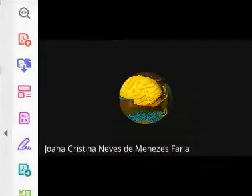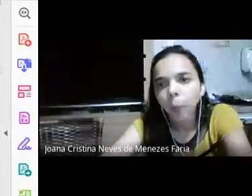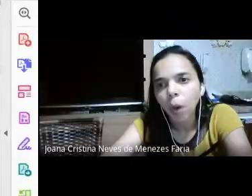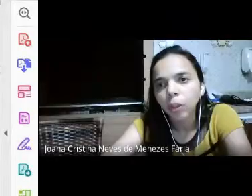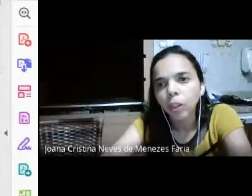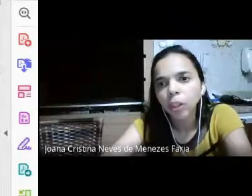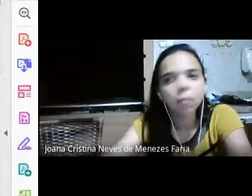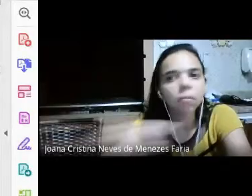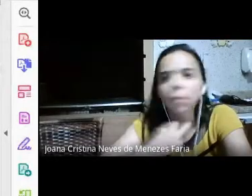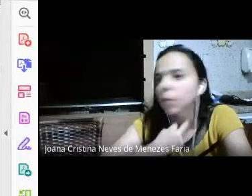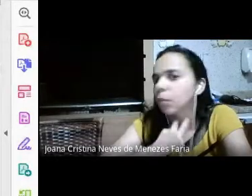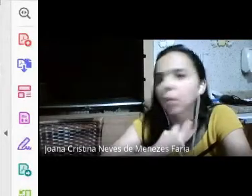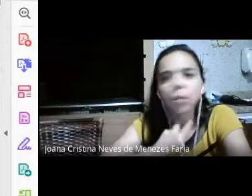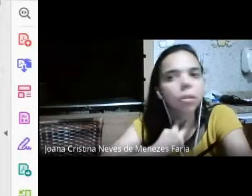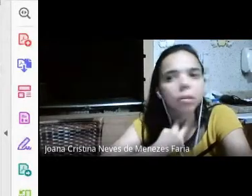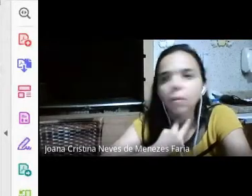Não pode.